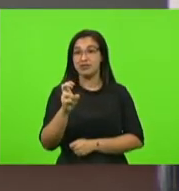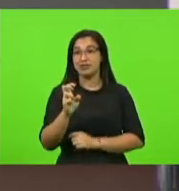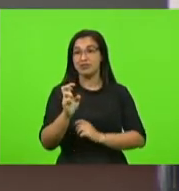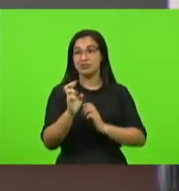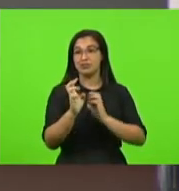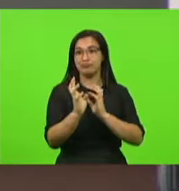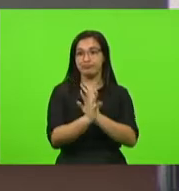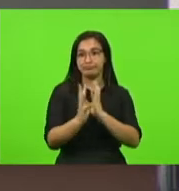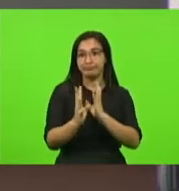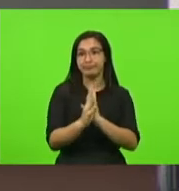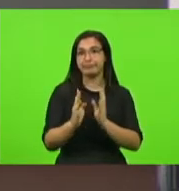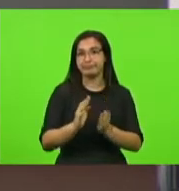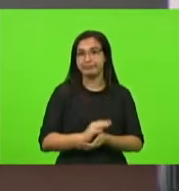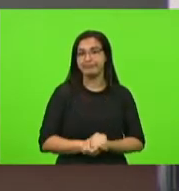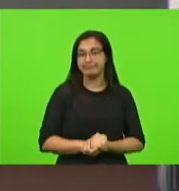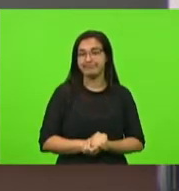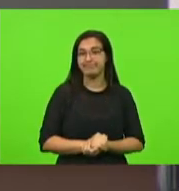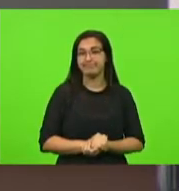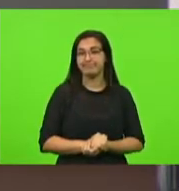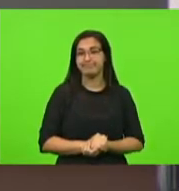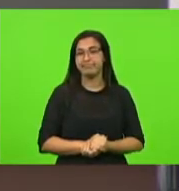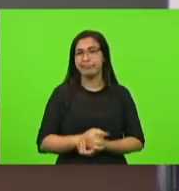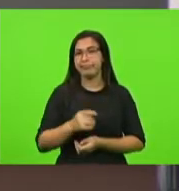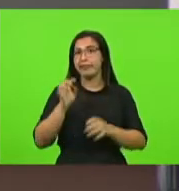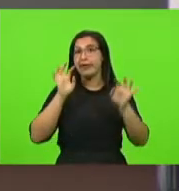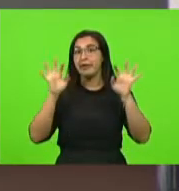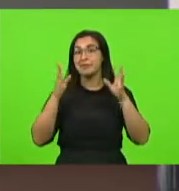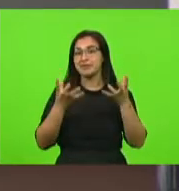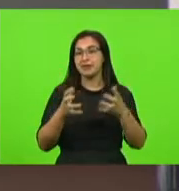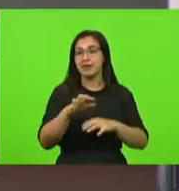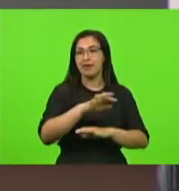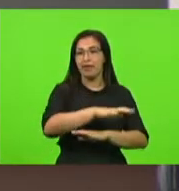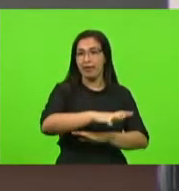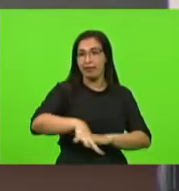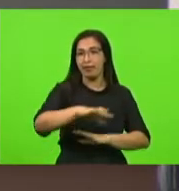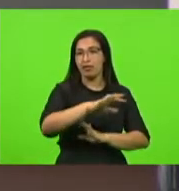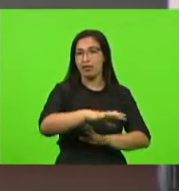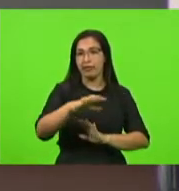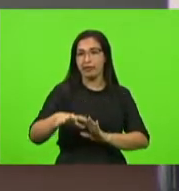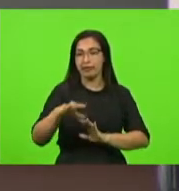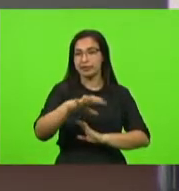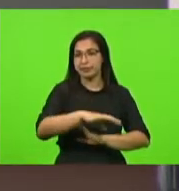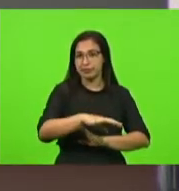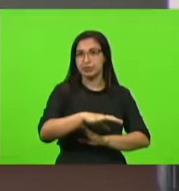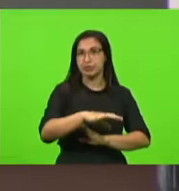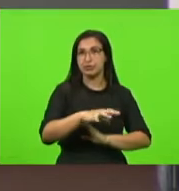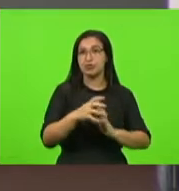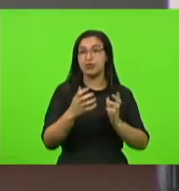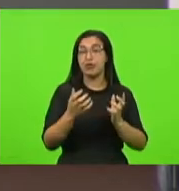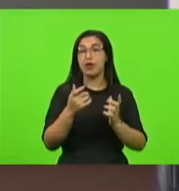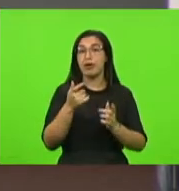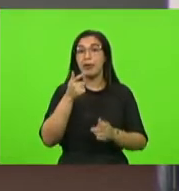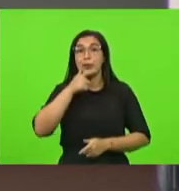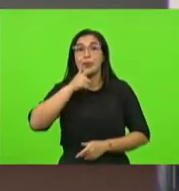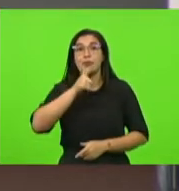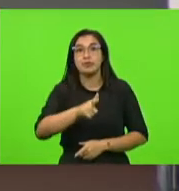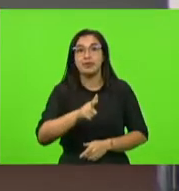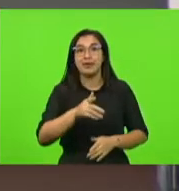metropolitanas. Imagina que queria fazer da região metropolitana de Joinville que alcançasse Porto